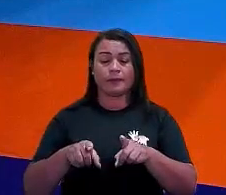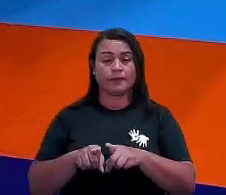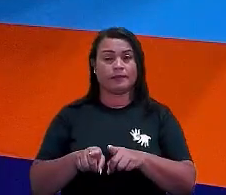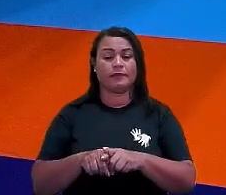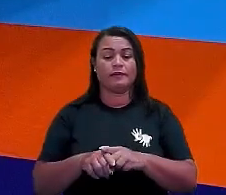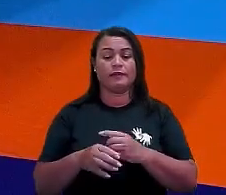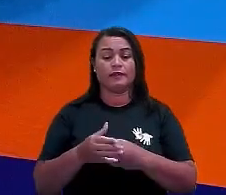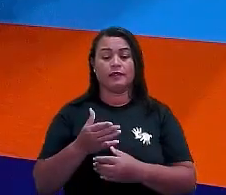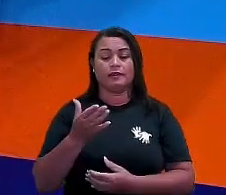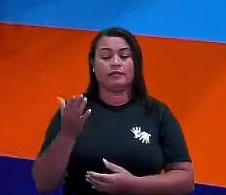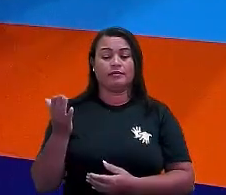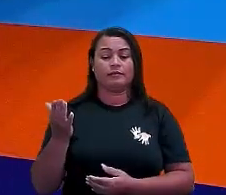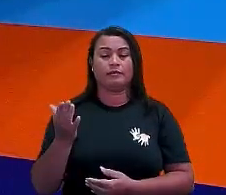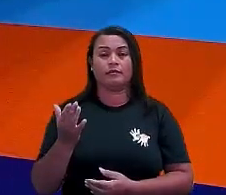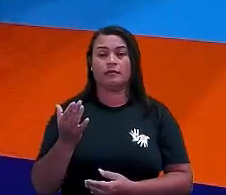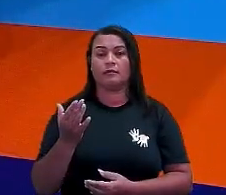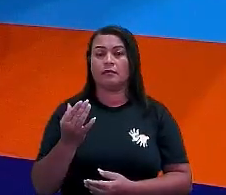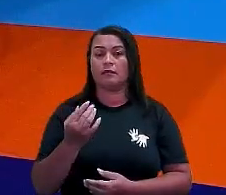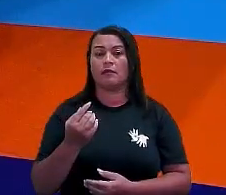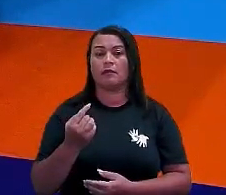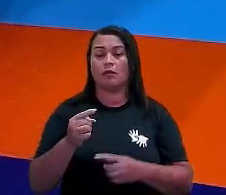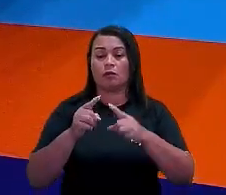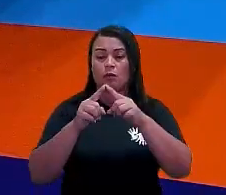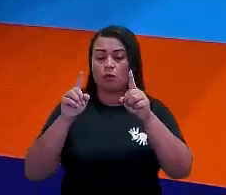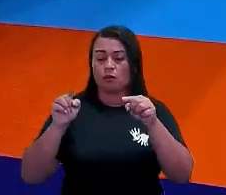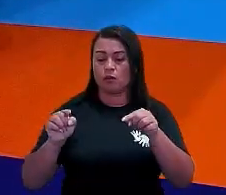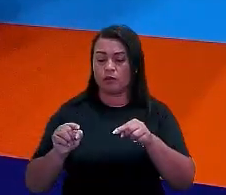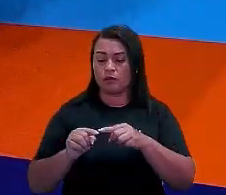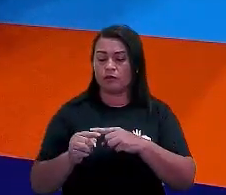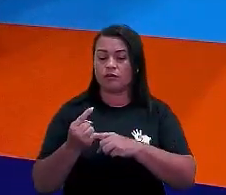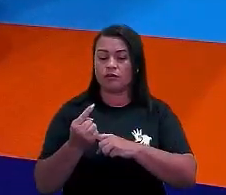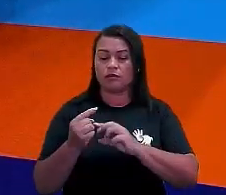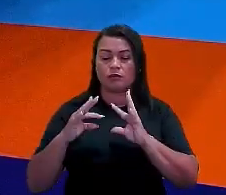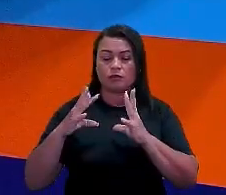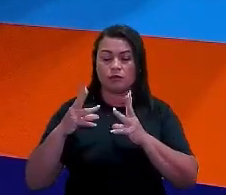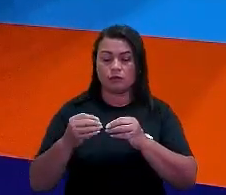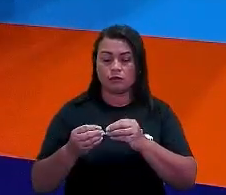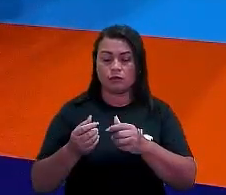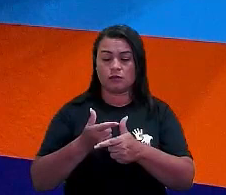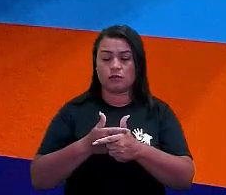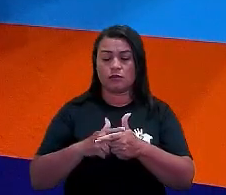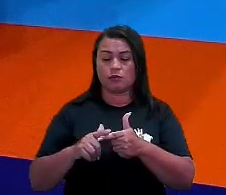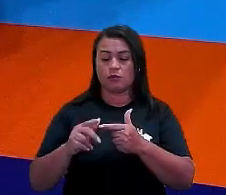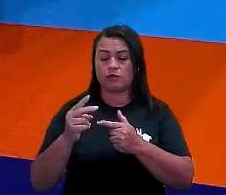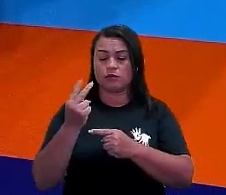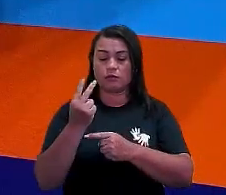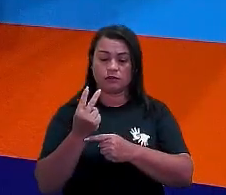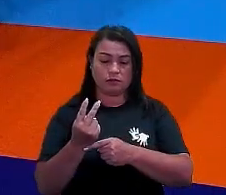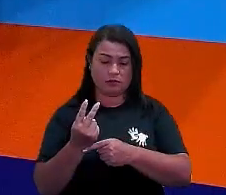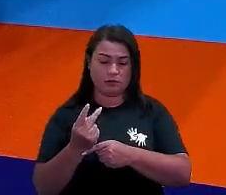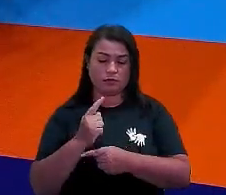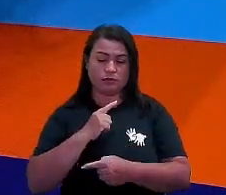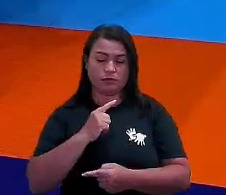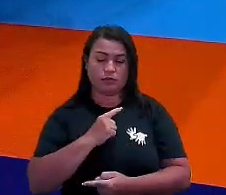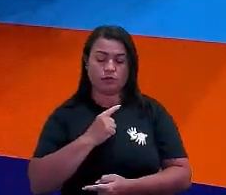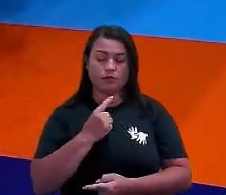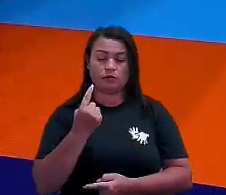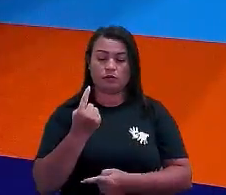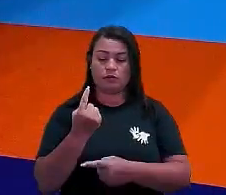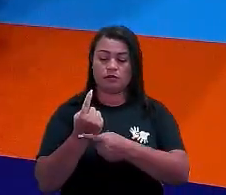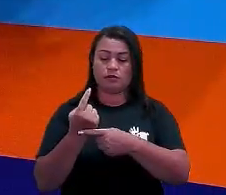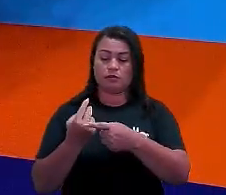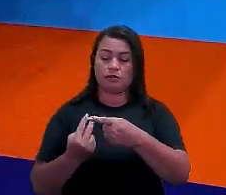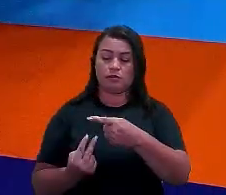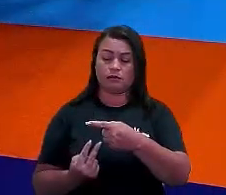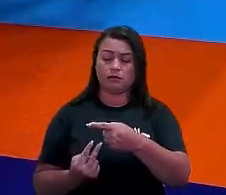né? Pego um inteiro, divido em 2 partes. Então, aqui eu tenho 1/2, né? Posso